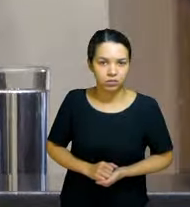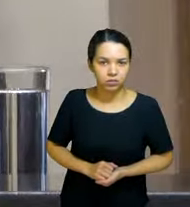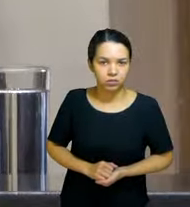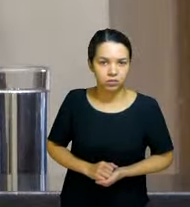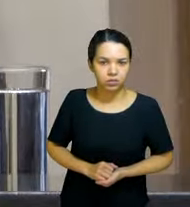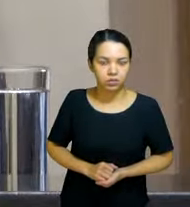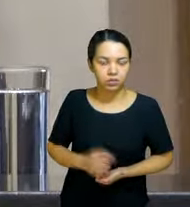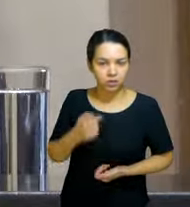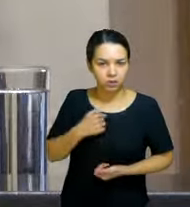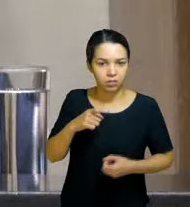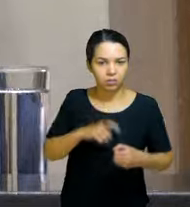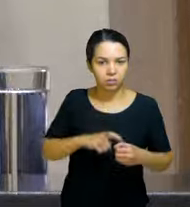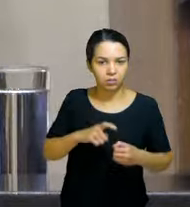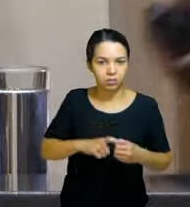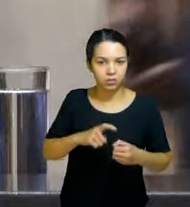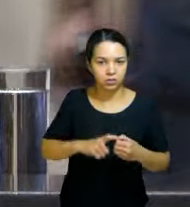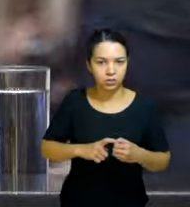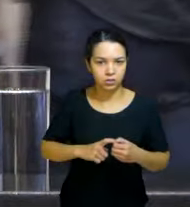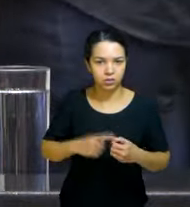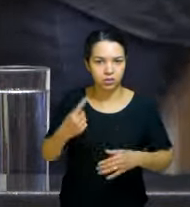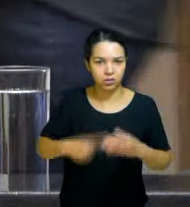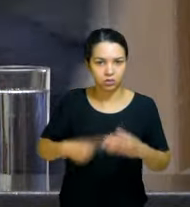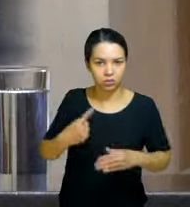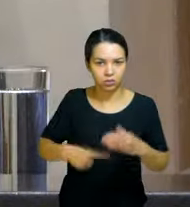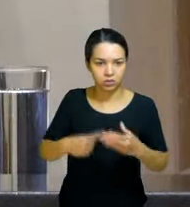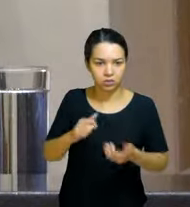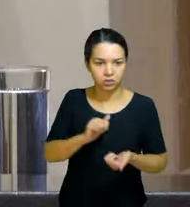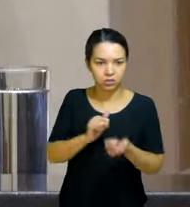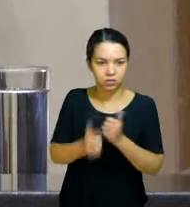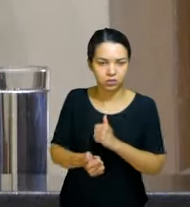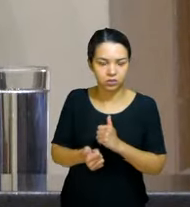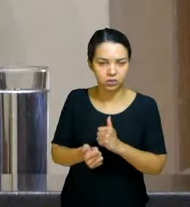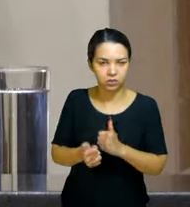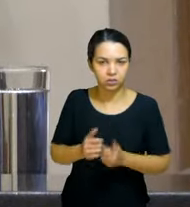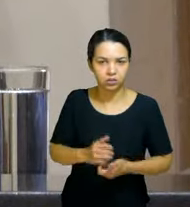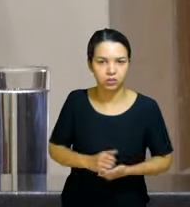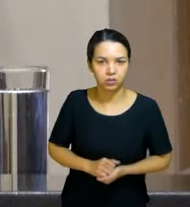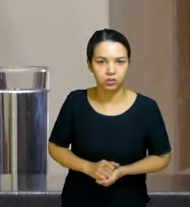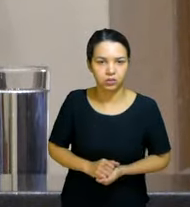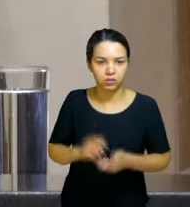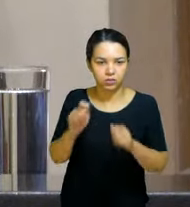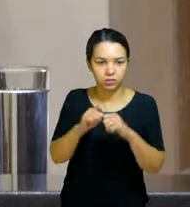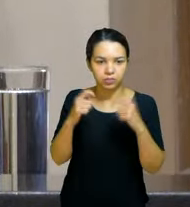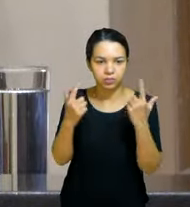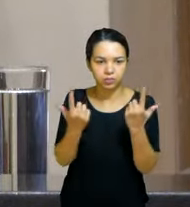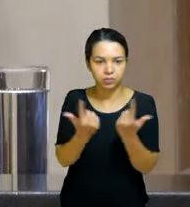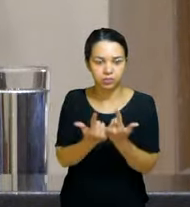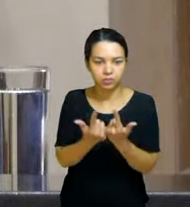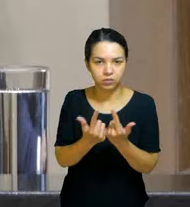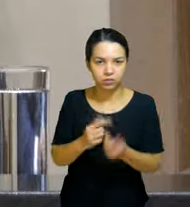como membro da Comissão de Esportes da Assembleia Legislativa,